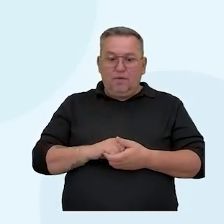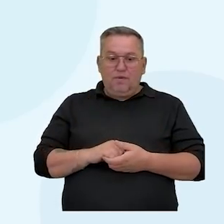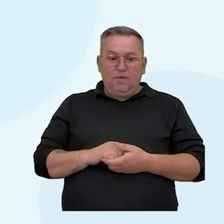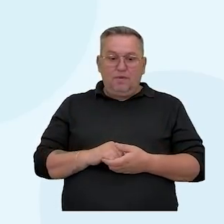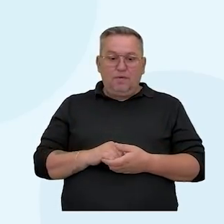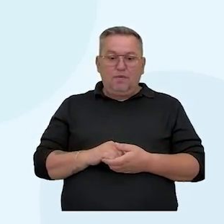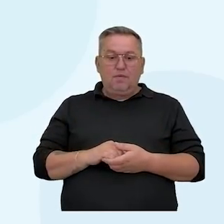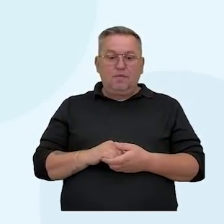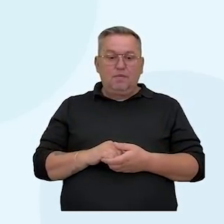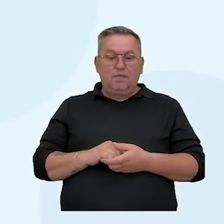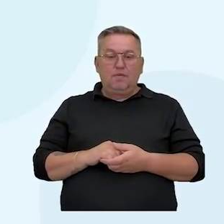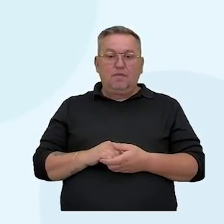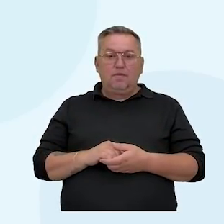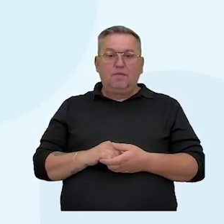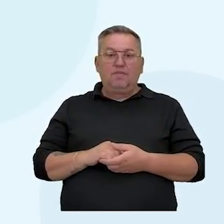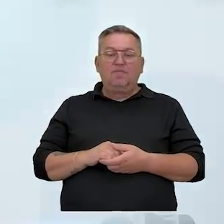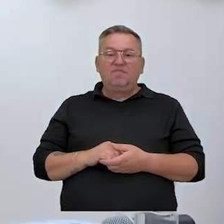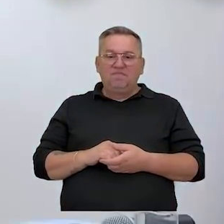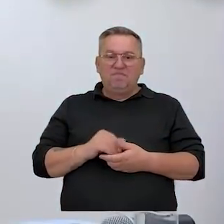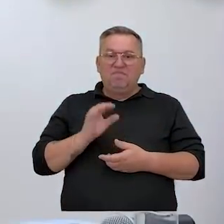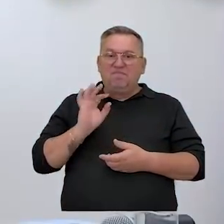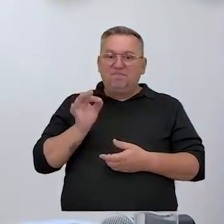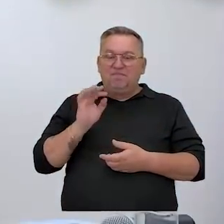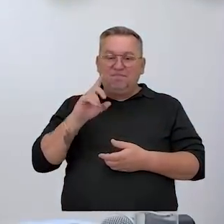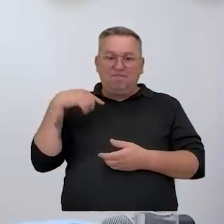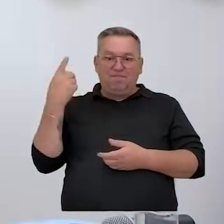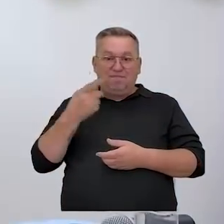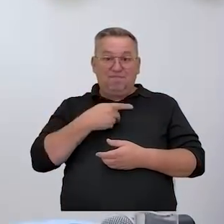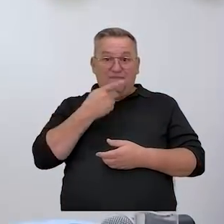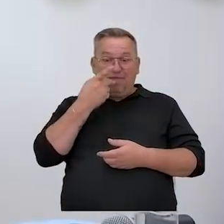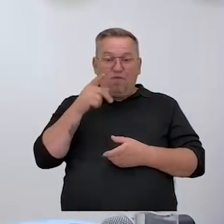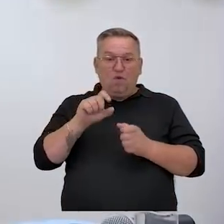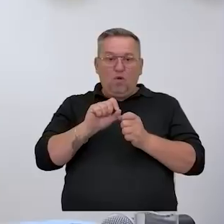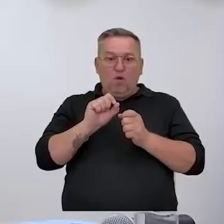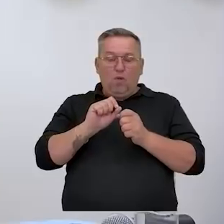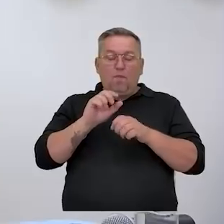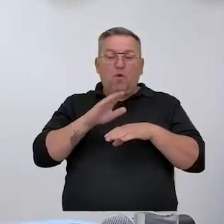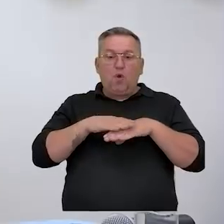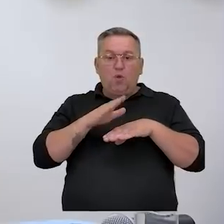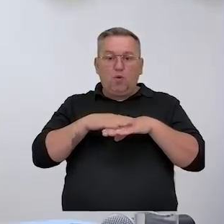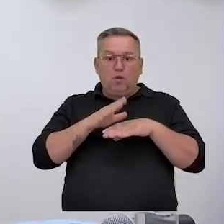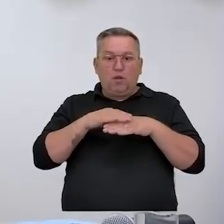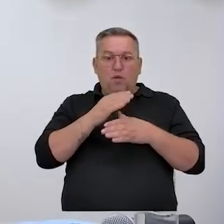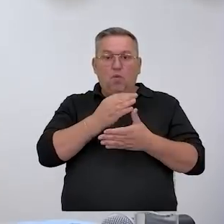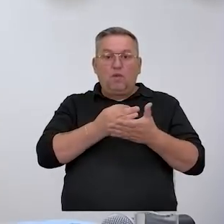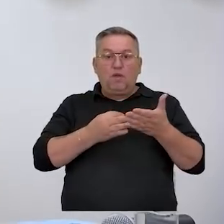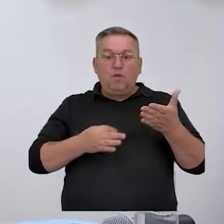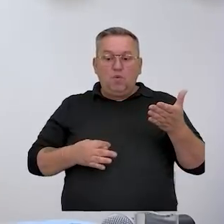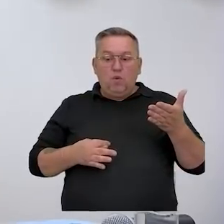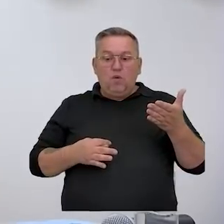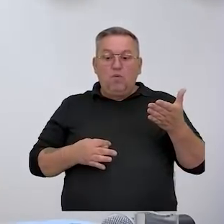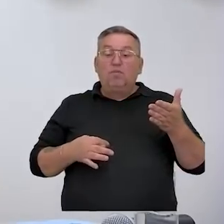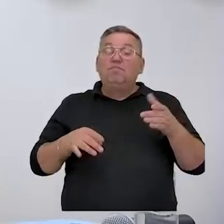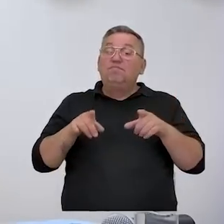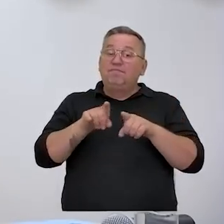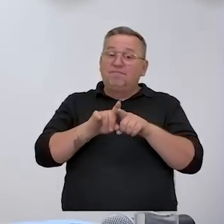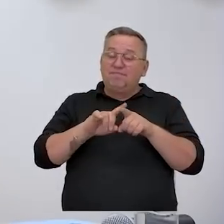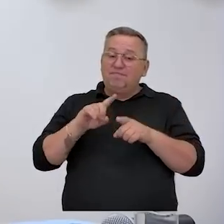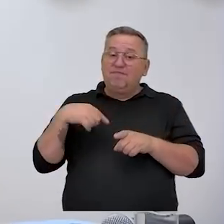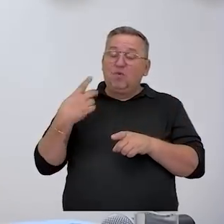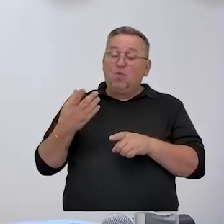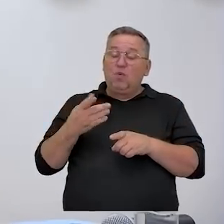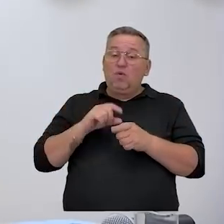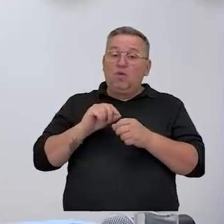textos argumentativos, né? Exato. Então, nós vamos falar a parte da produção textual e, especificamente, quando se trata de